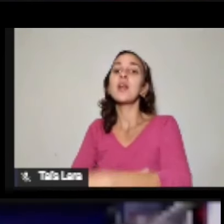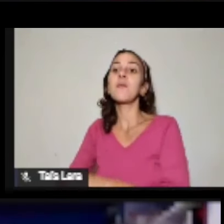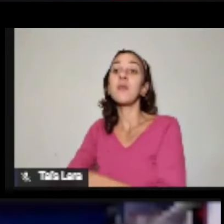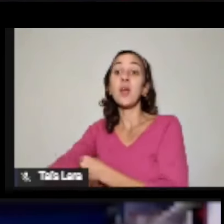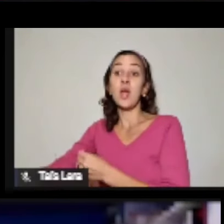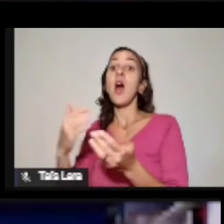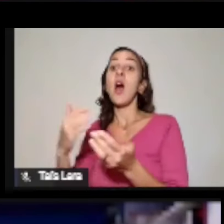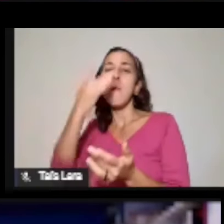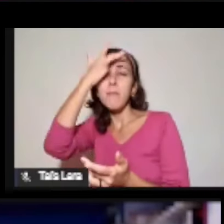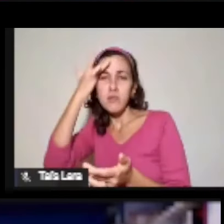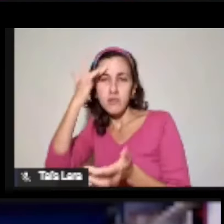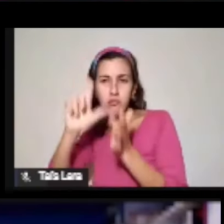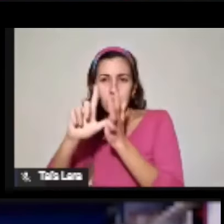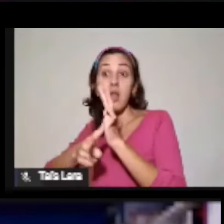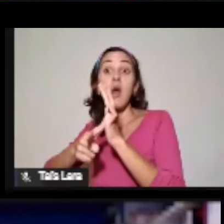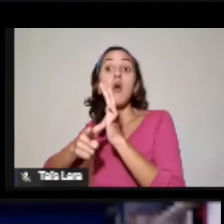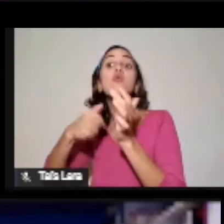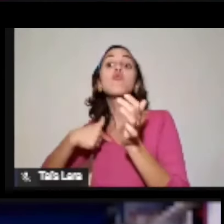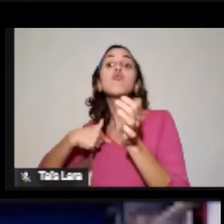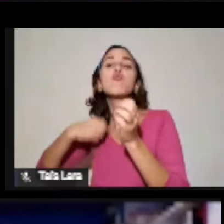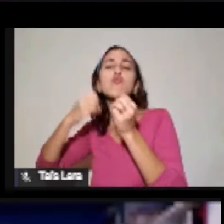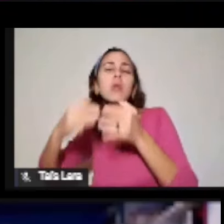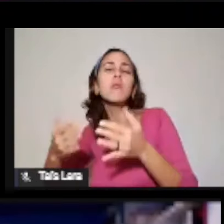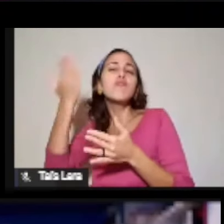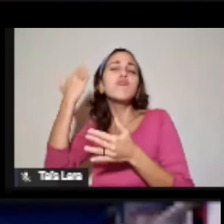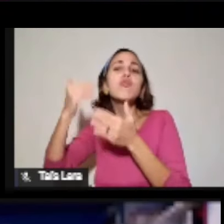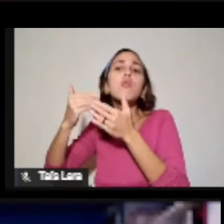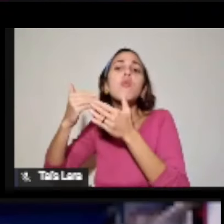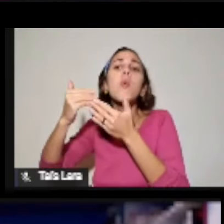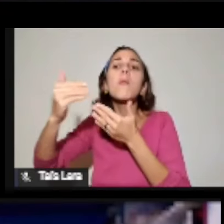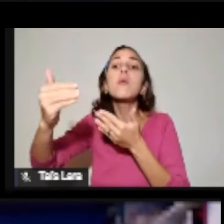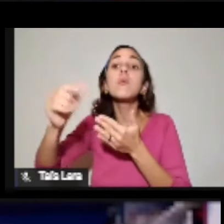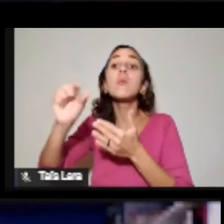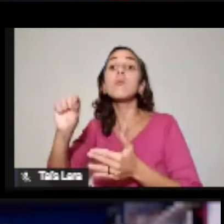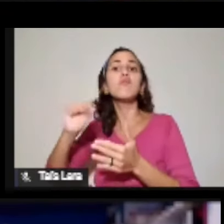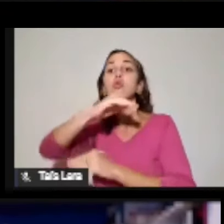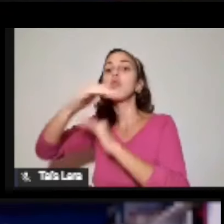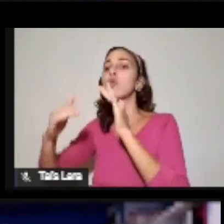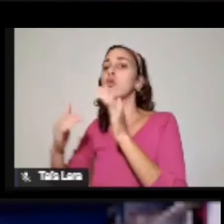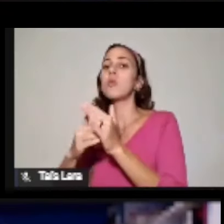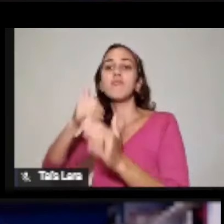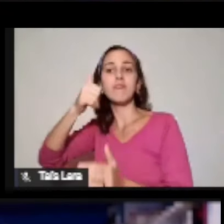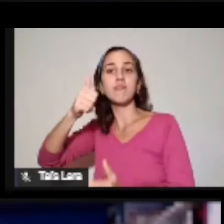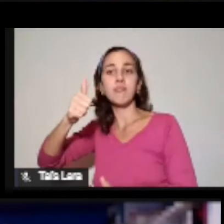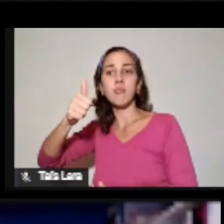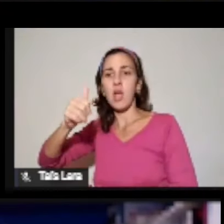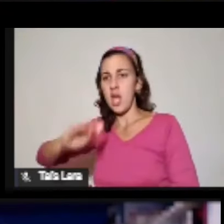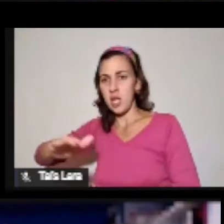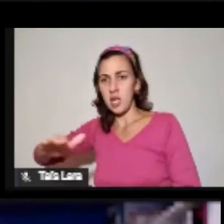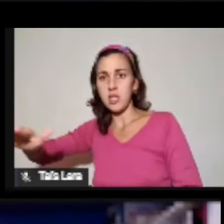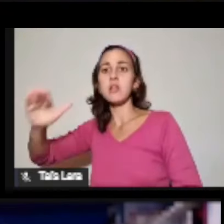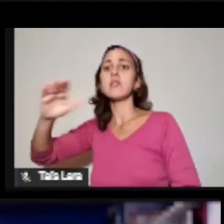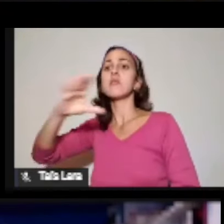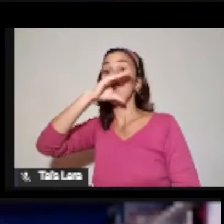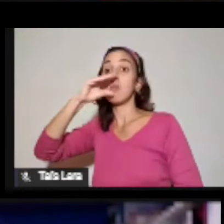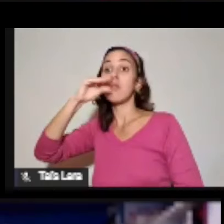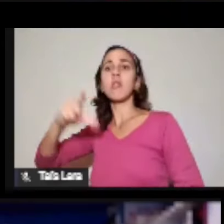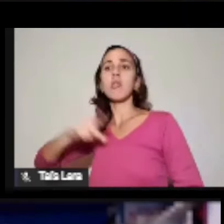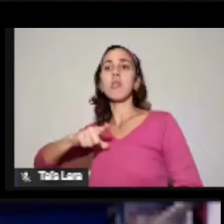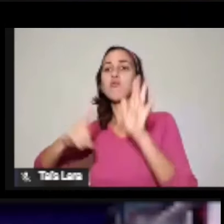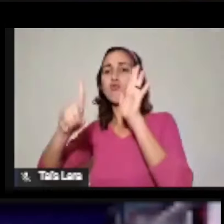depois, que toda criança e adolescente tem o direito de crescer e ser educado sem o uso de castigo físico ou